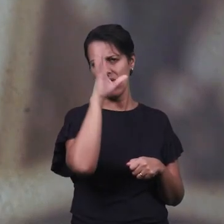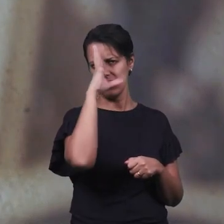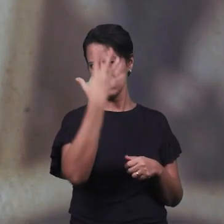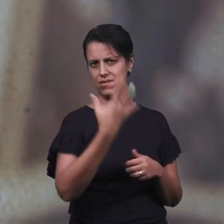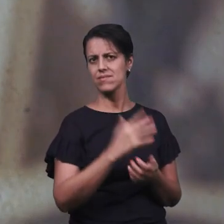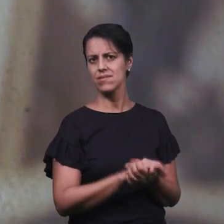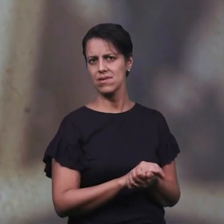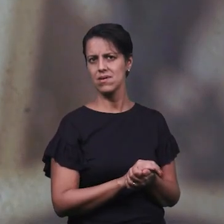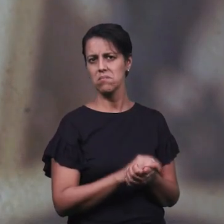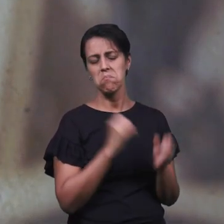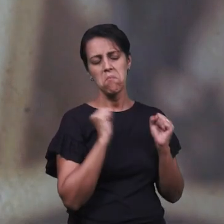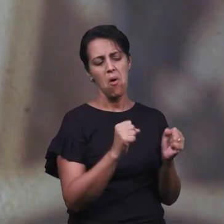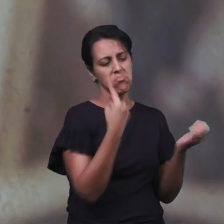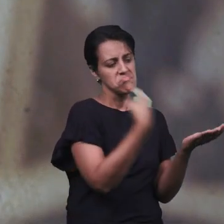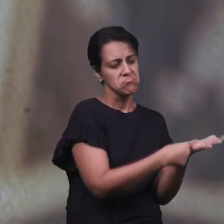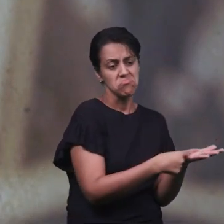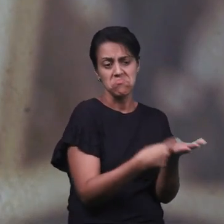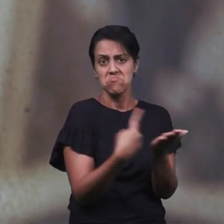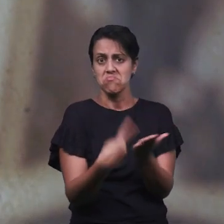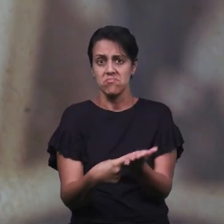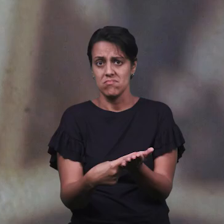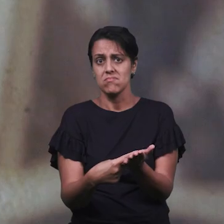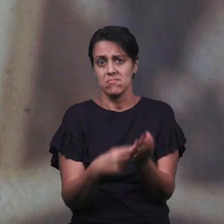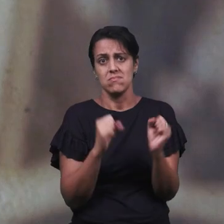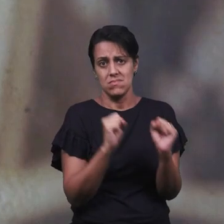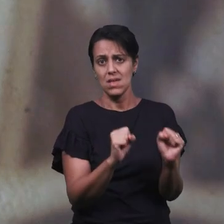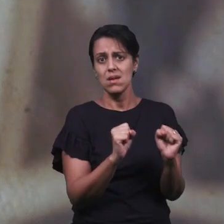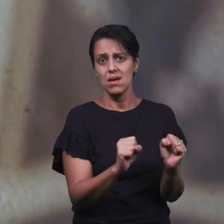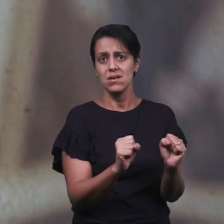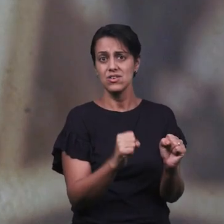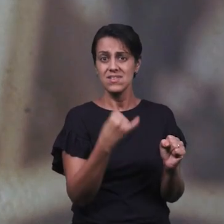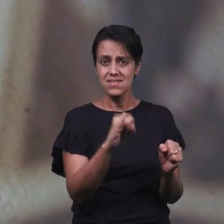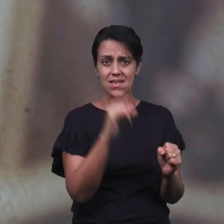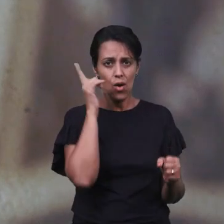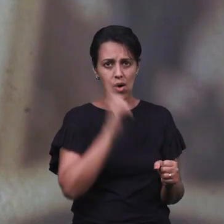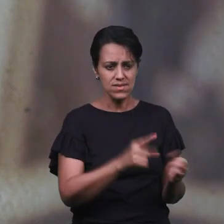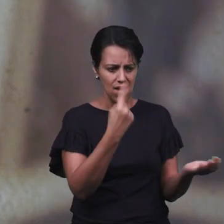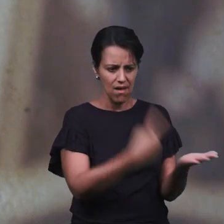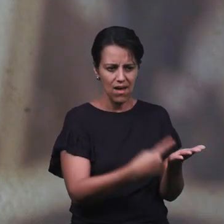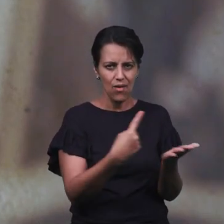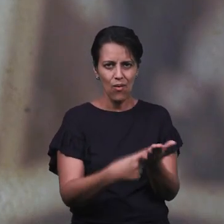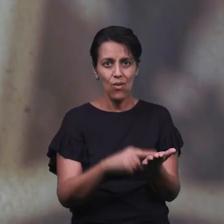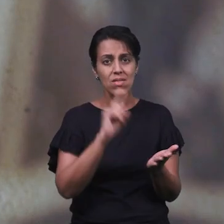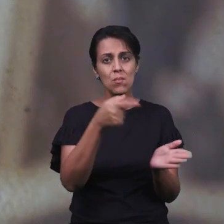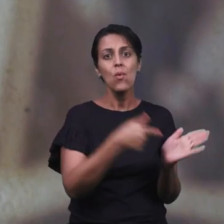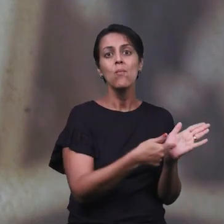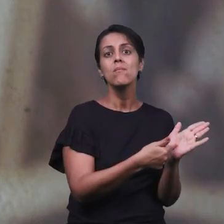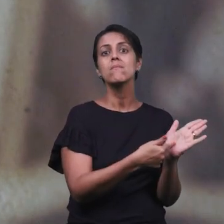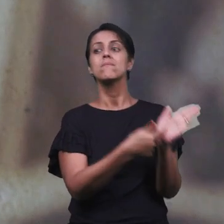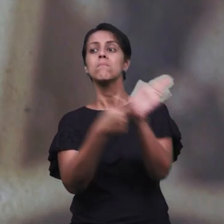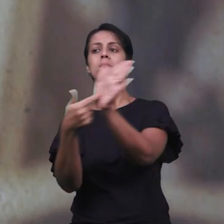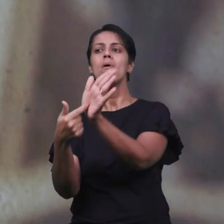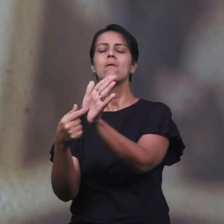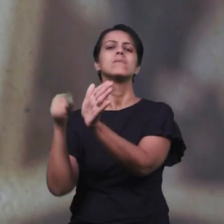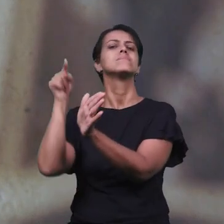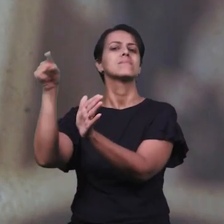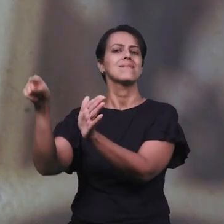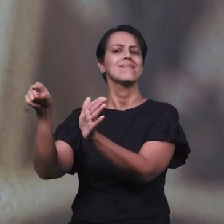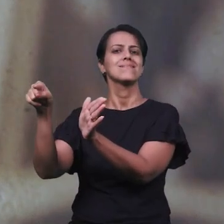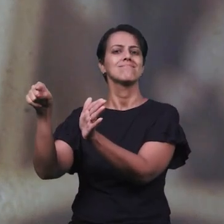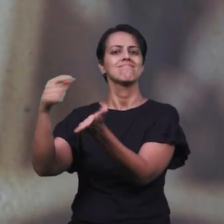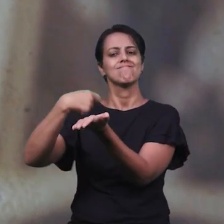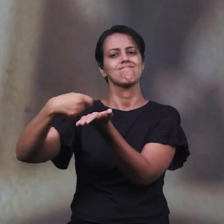o acordo, ajustar o acordo, e esse acordo feito, então ele vai ser levado para que seja